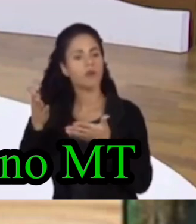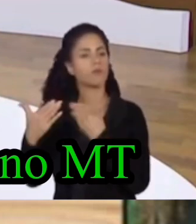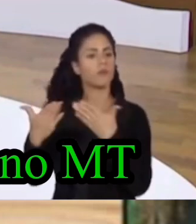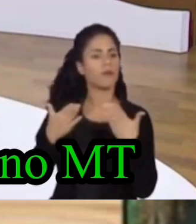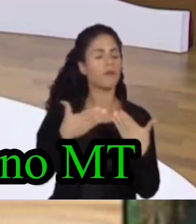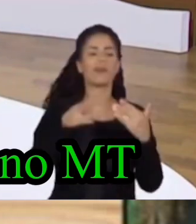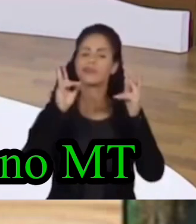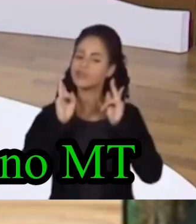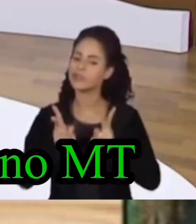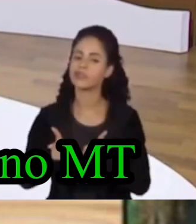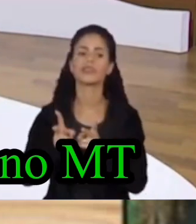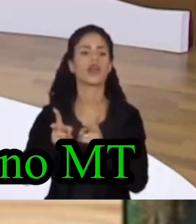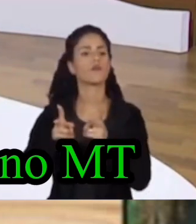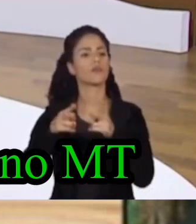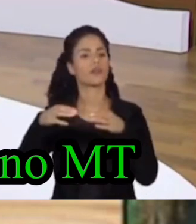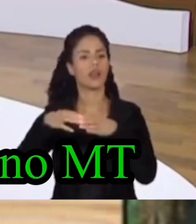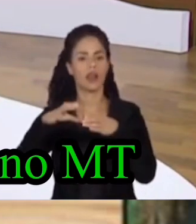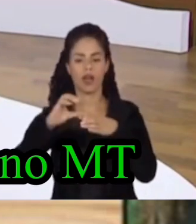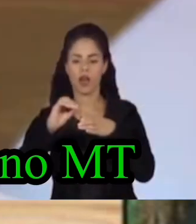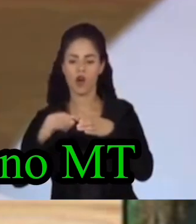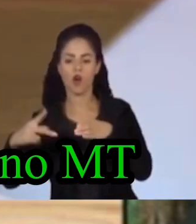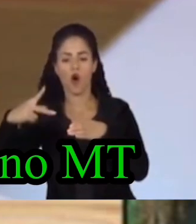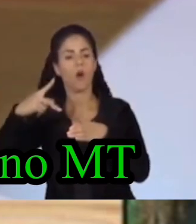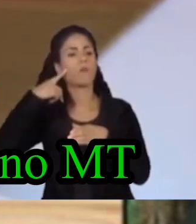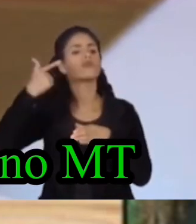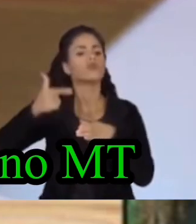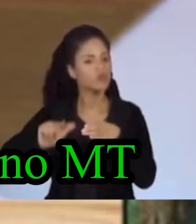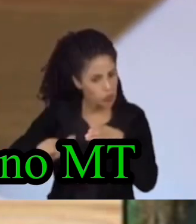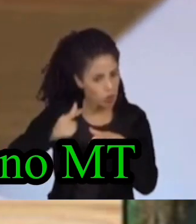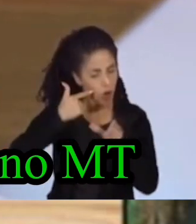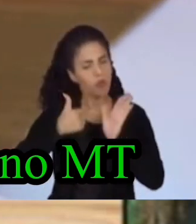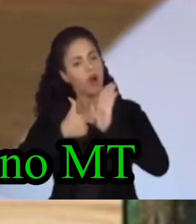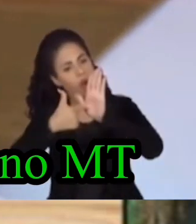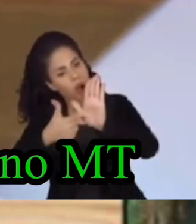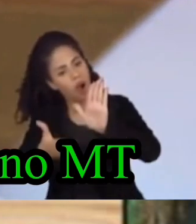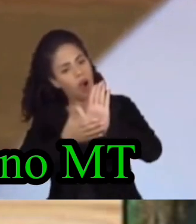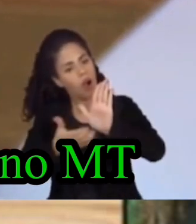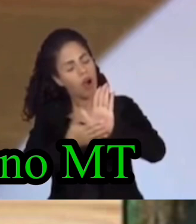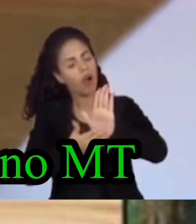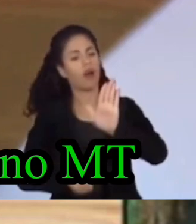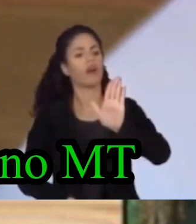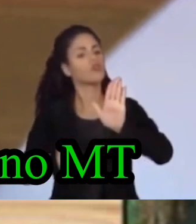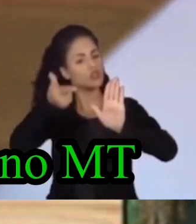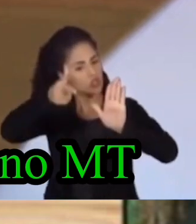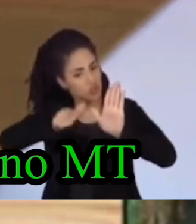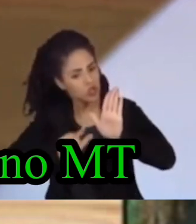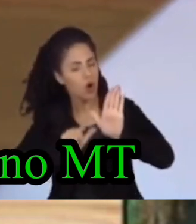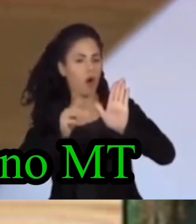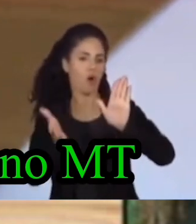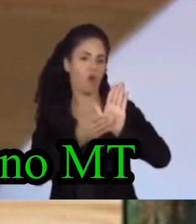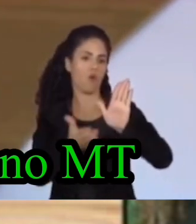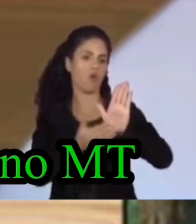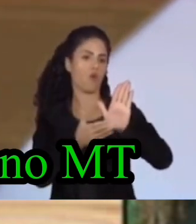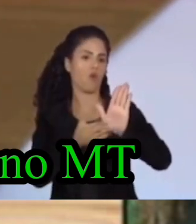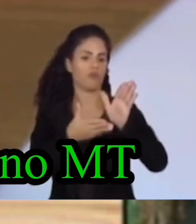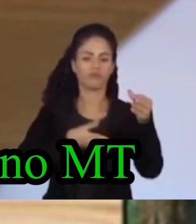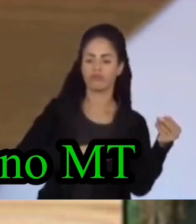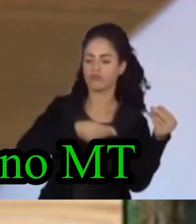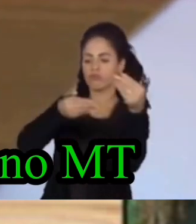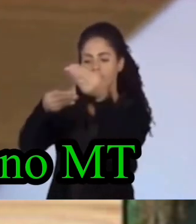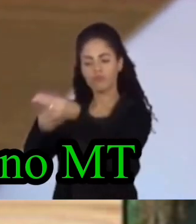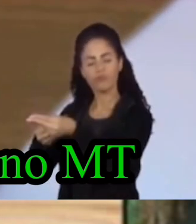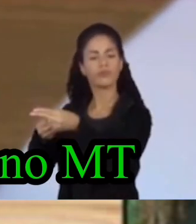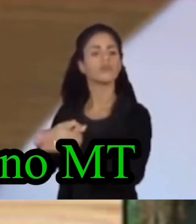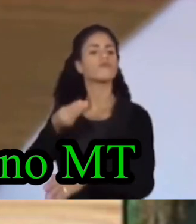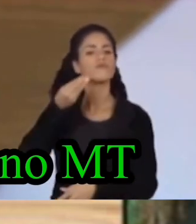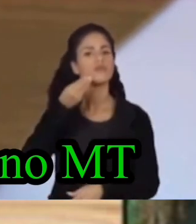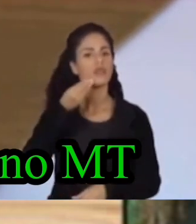tenho falado isso nas Cops né e vou apresentar V fazer o seguinte eu vou apresentar uma proposta lá no congresso nacional